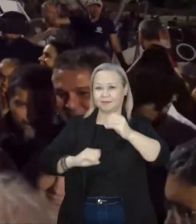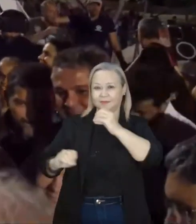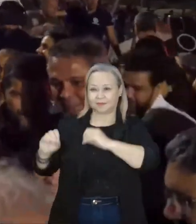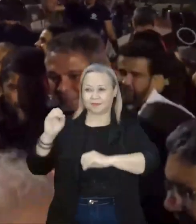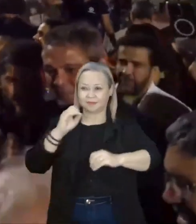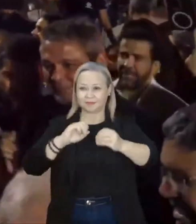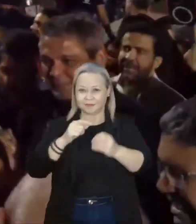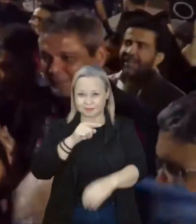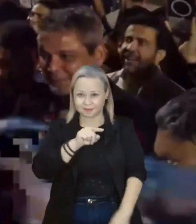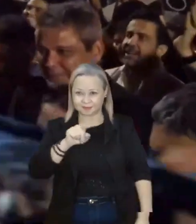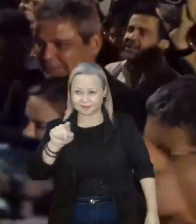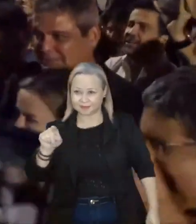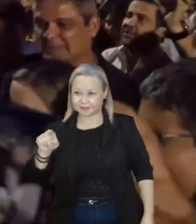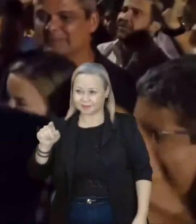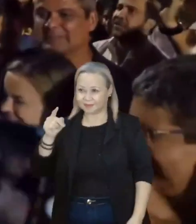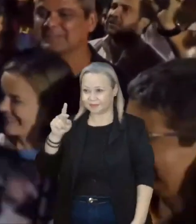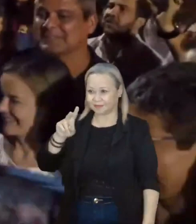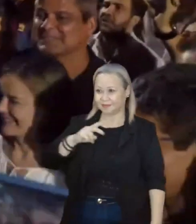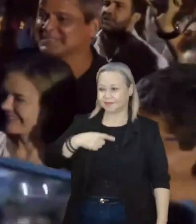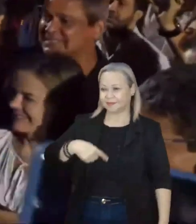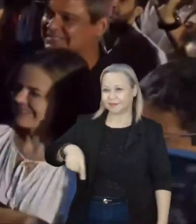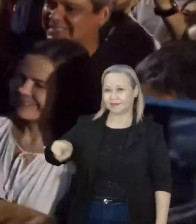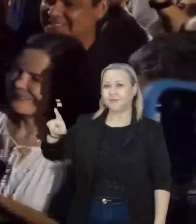Pode beijar.